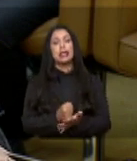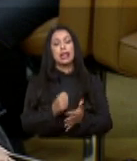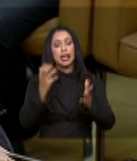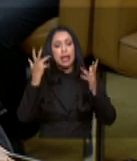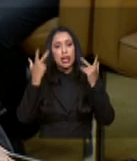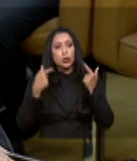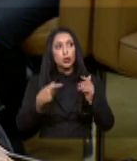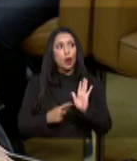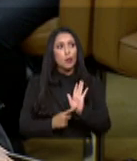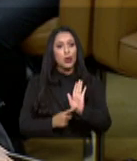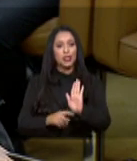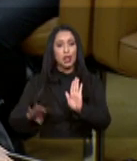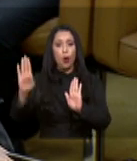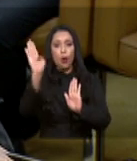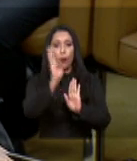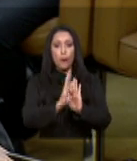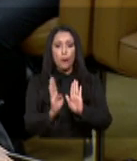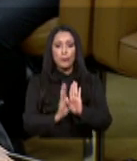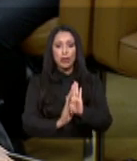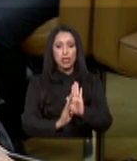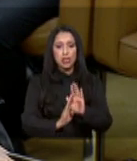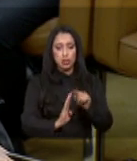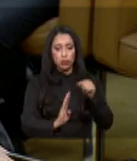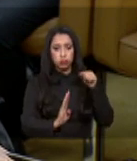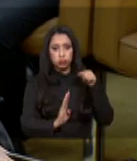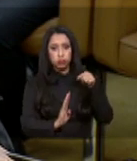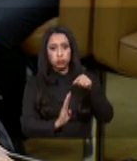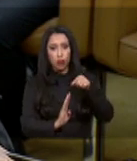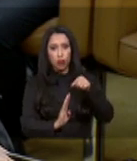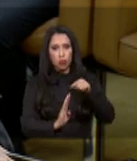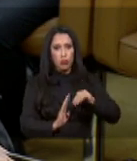o Brasil como o grande